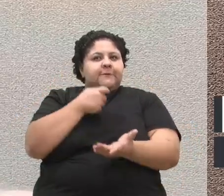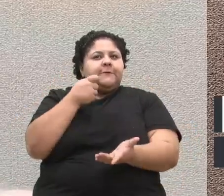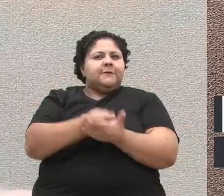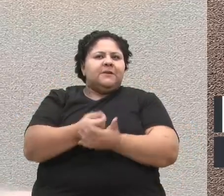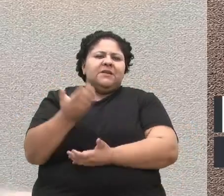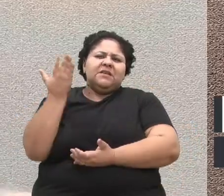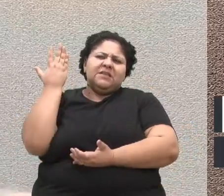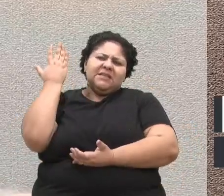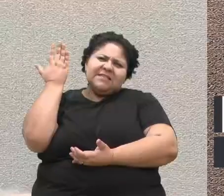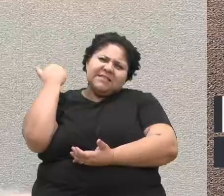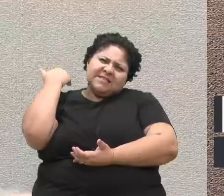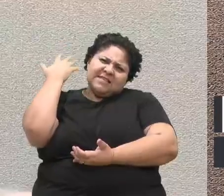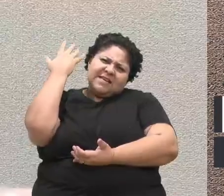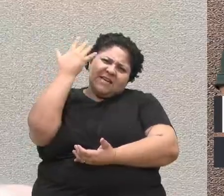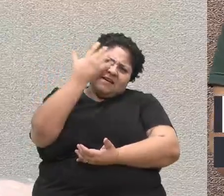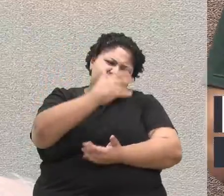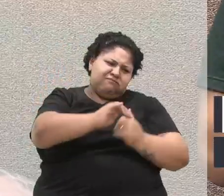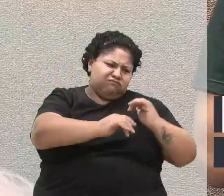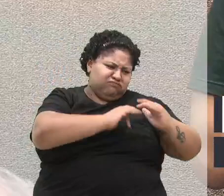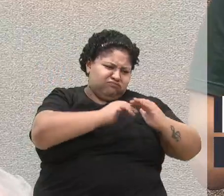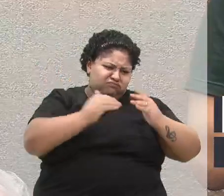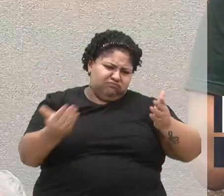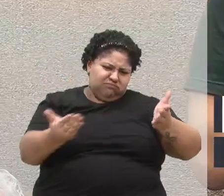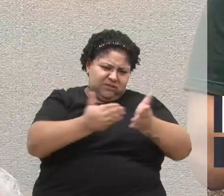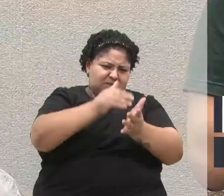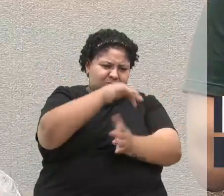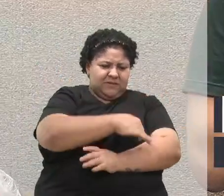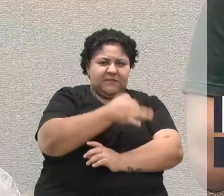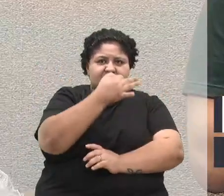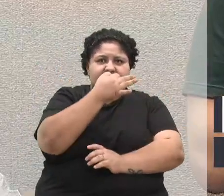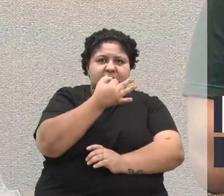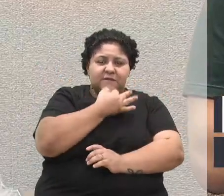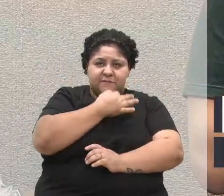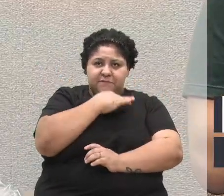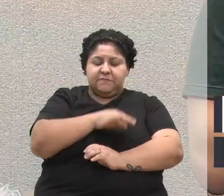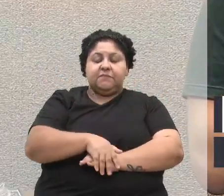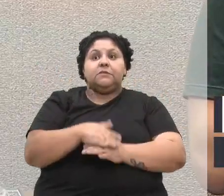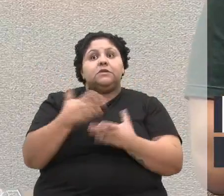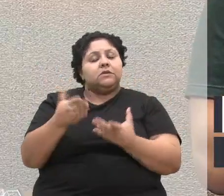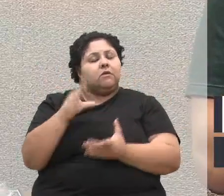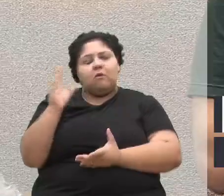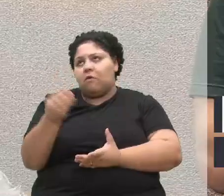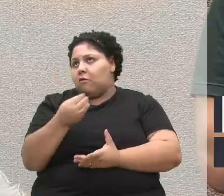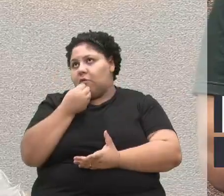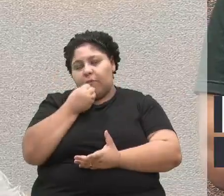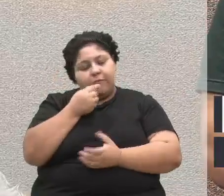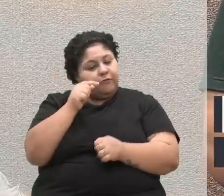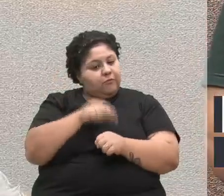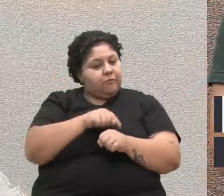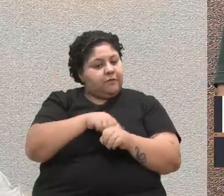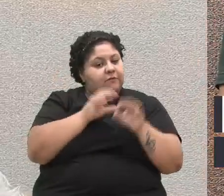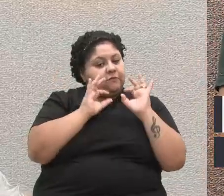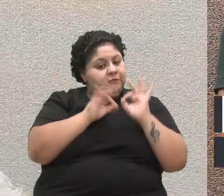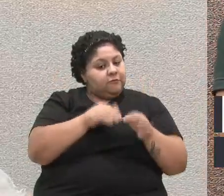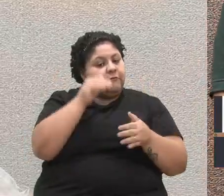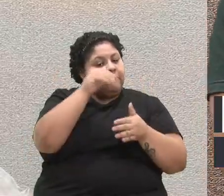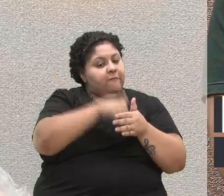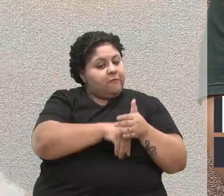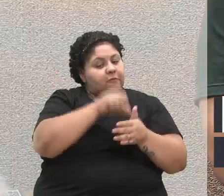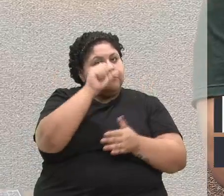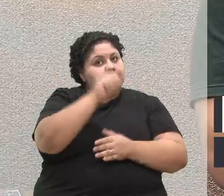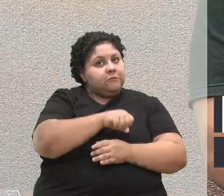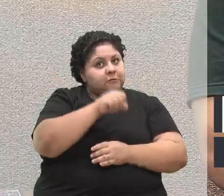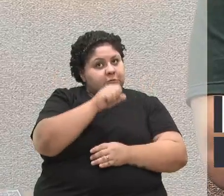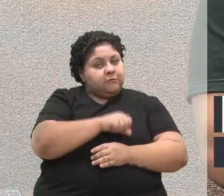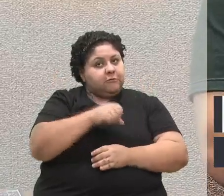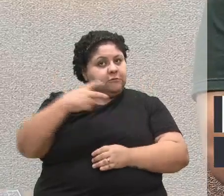movimento estudantil e desde que ele chegou a Caxias do Sul. Então, evidentemente, no momento oportuno, voto favorável. E o